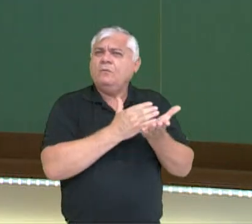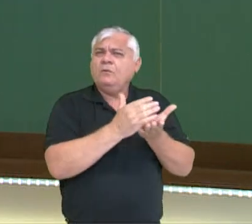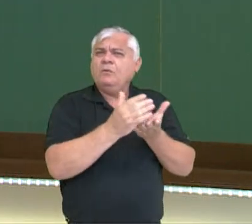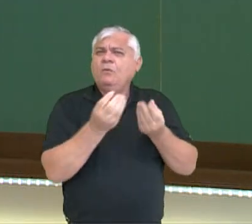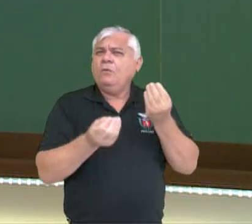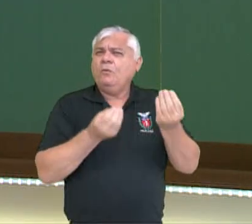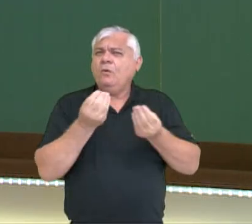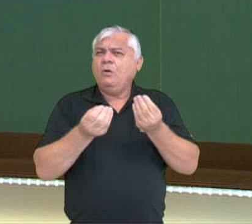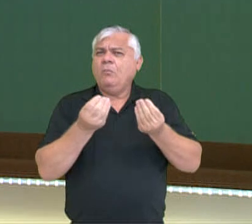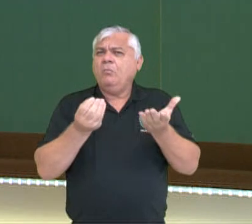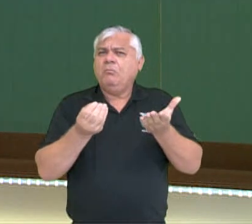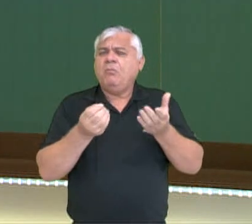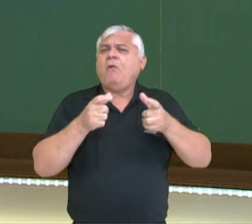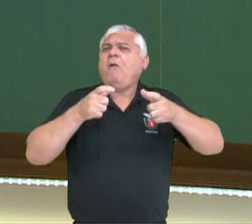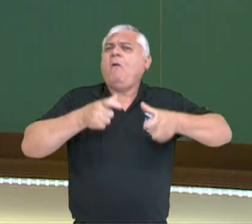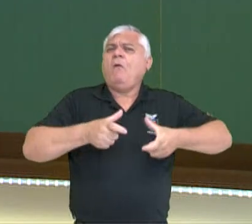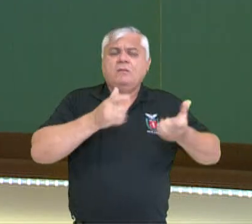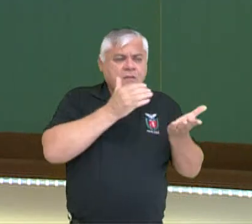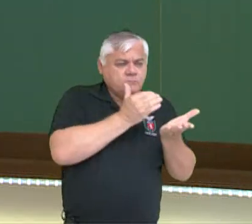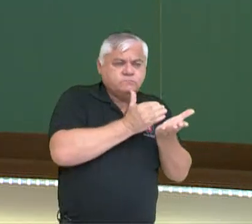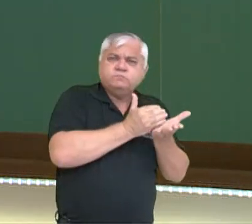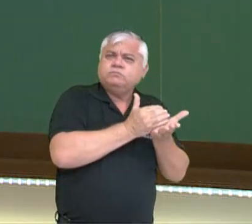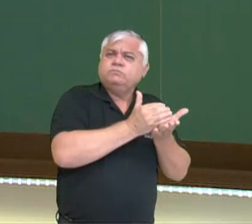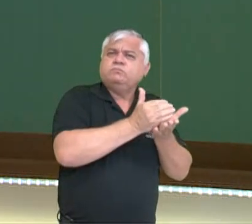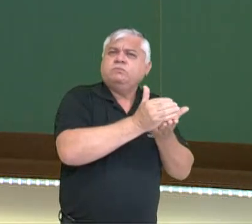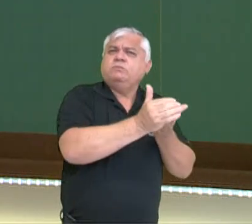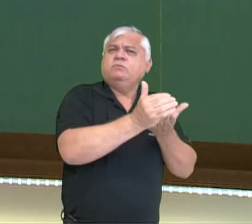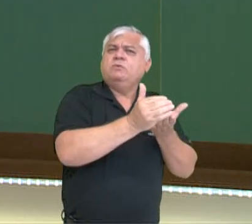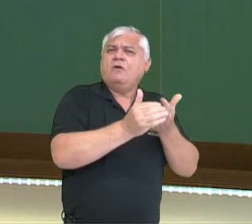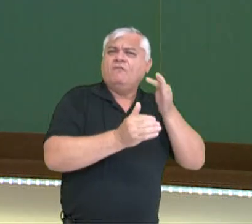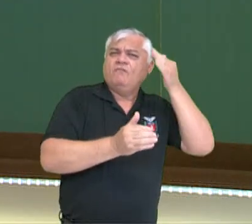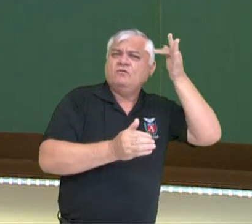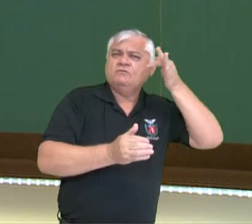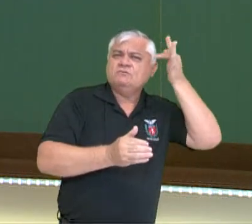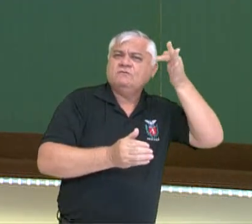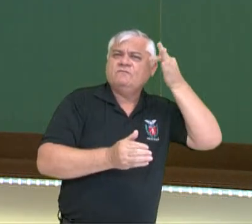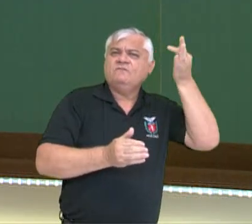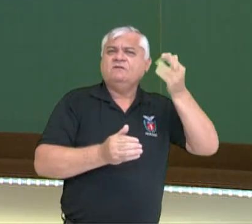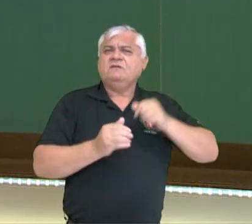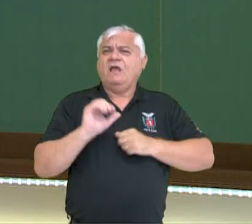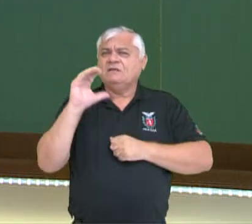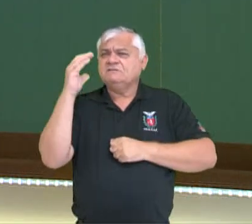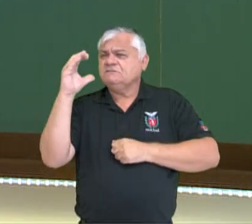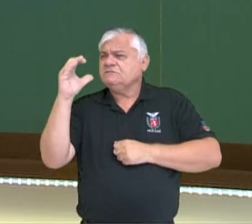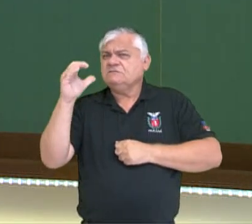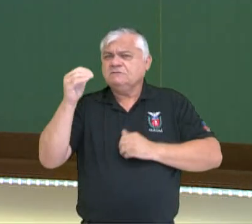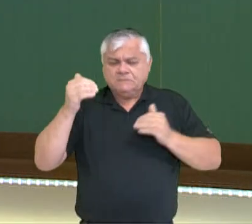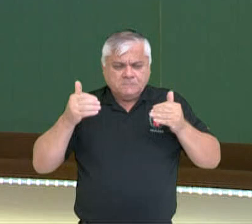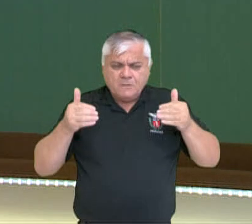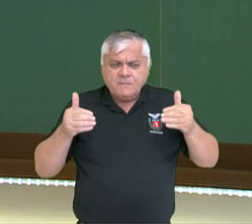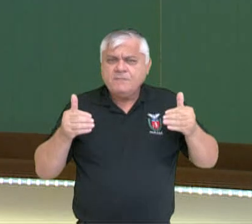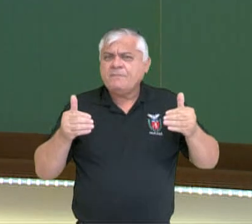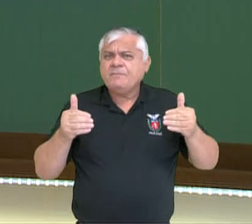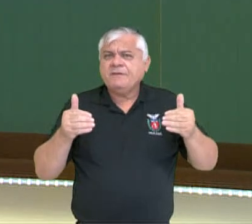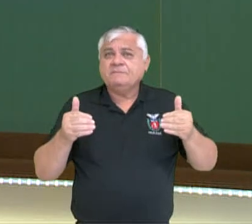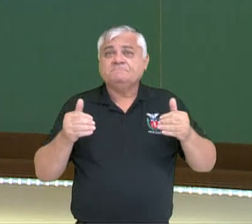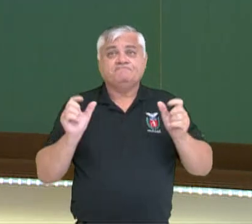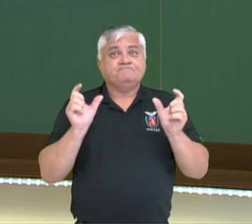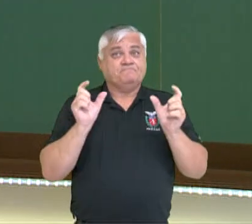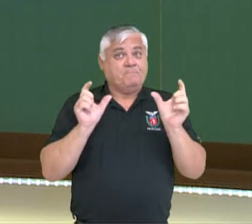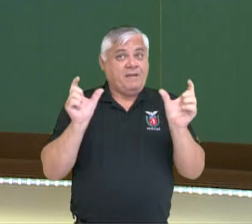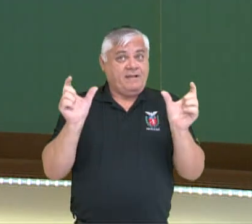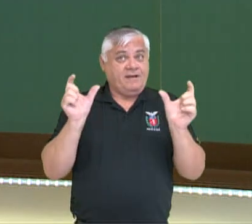na origem da ciência, na origem da filosofia, nós temos que pensar nessas duas palavrinhas aqui,